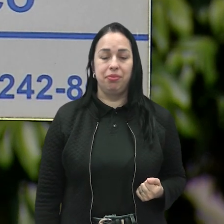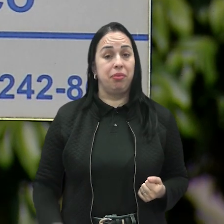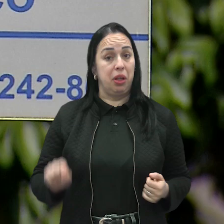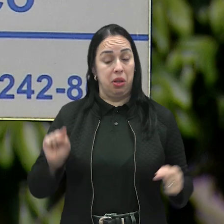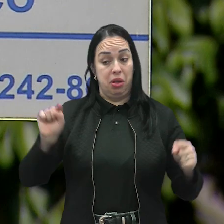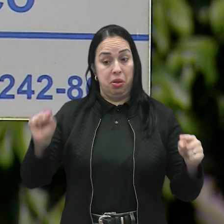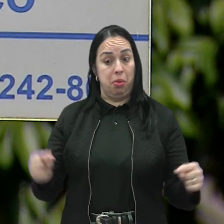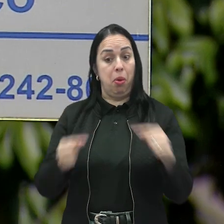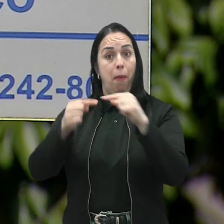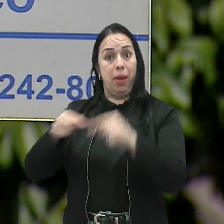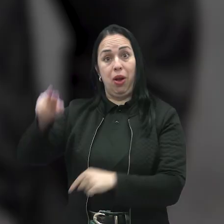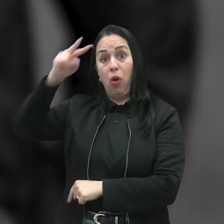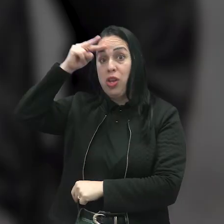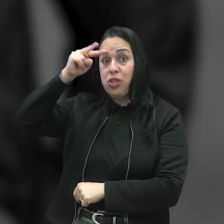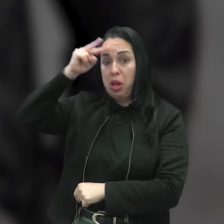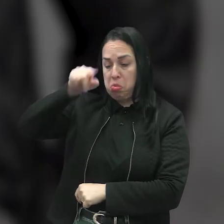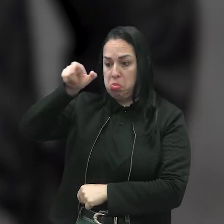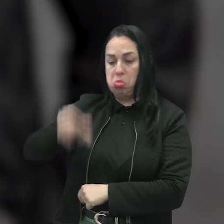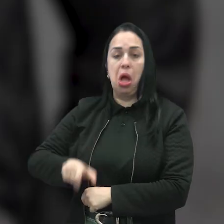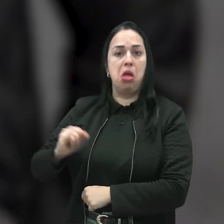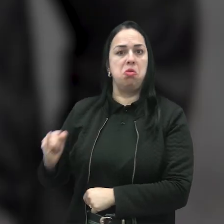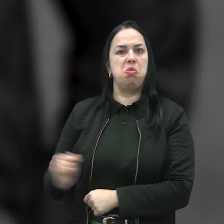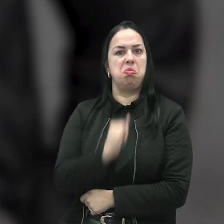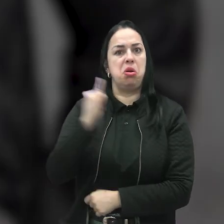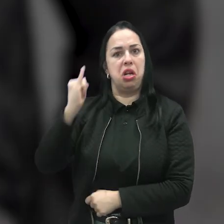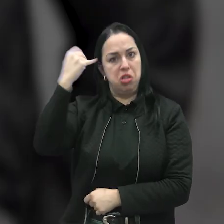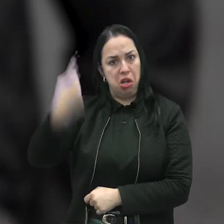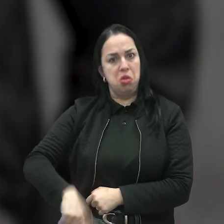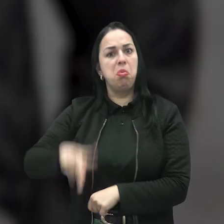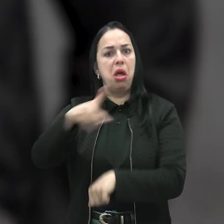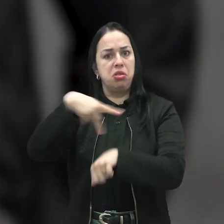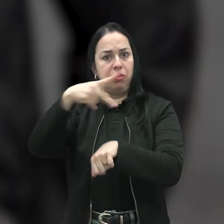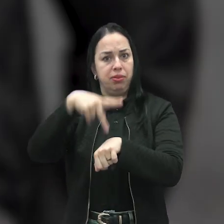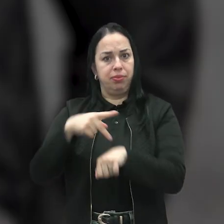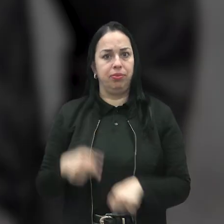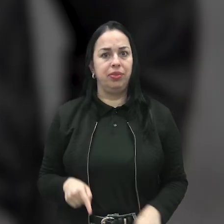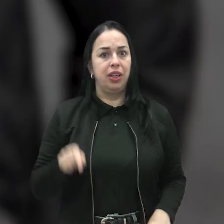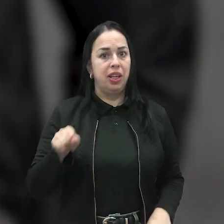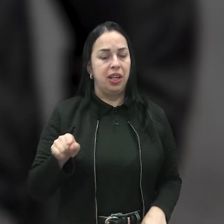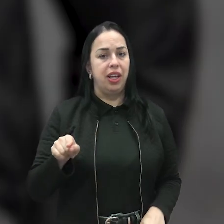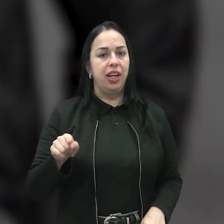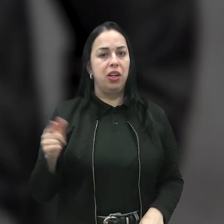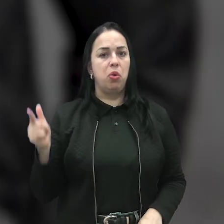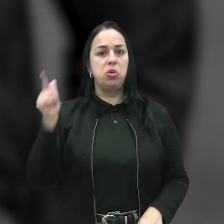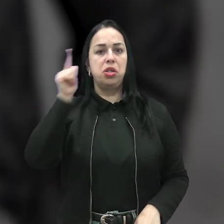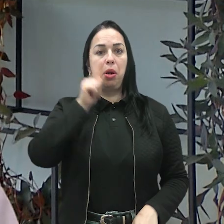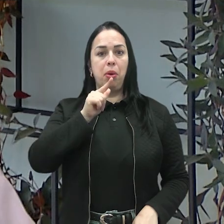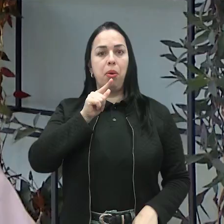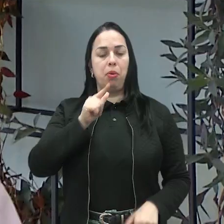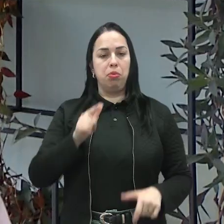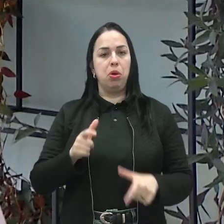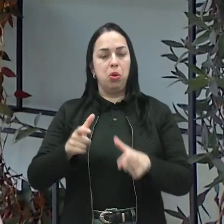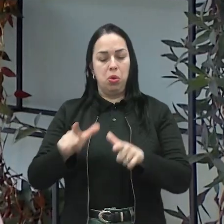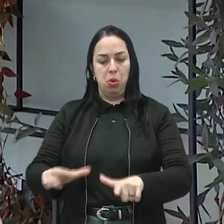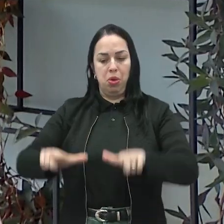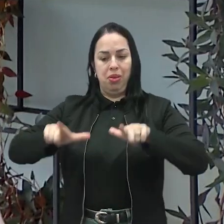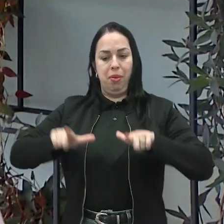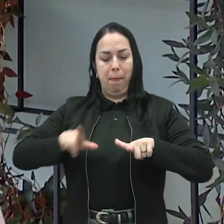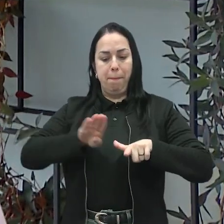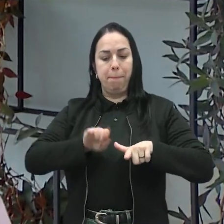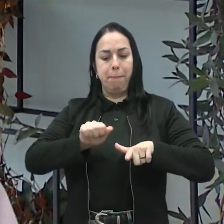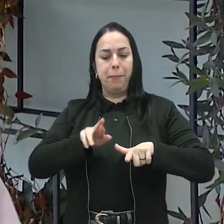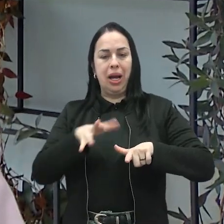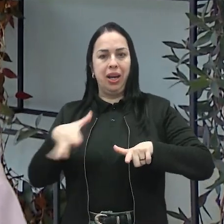Avenida Barão do Rio Branco, carrega a história de uma figura importante do nosso país. Ele foi nomeado